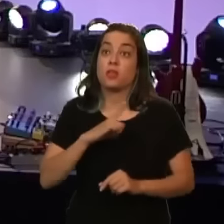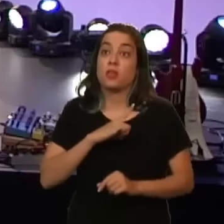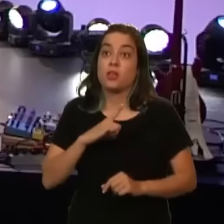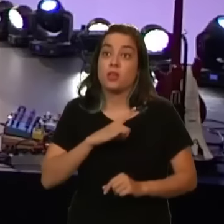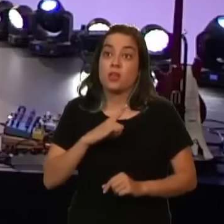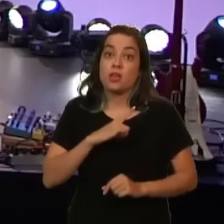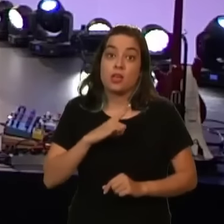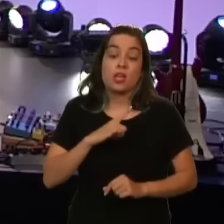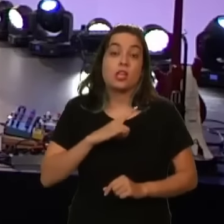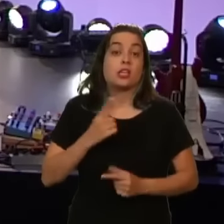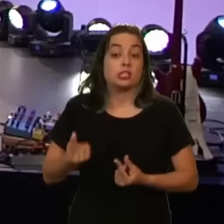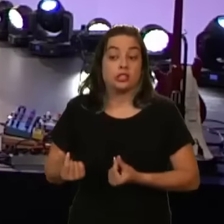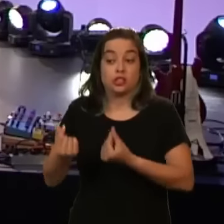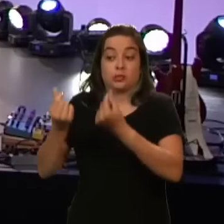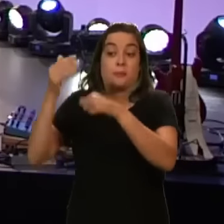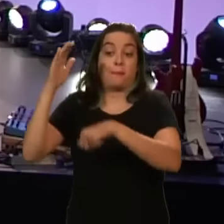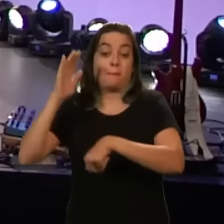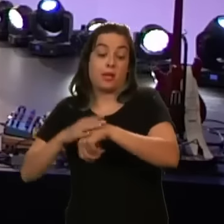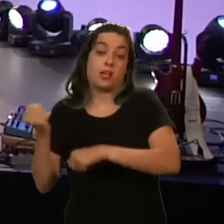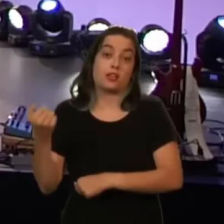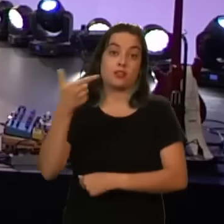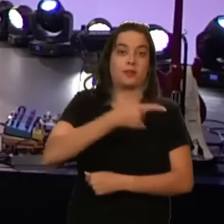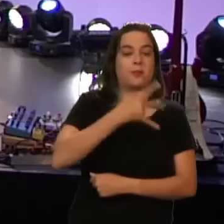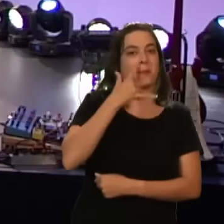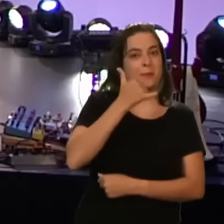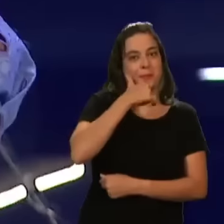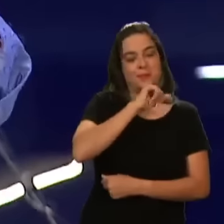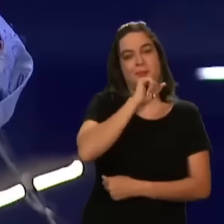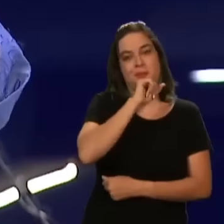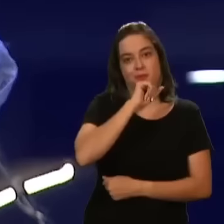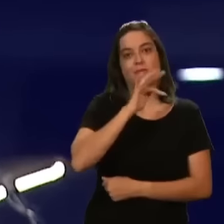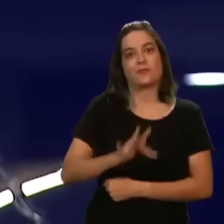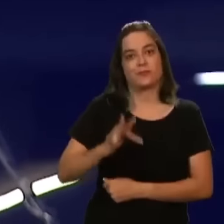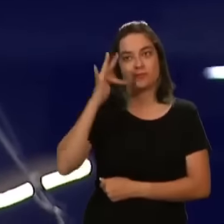do que os seus pais na vida adulta.